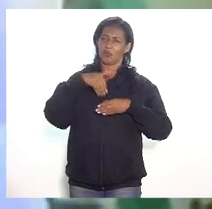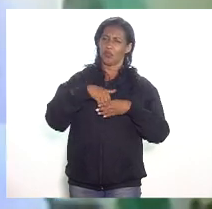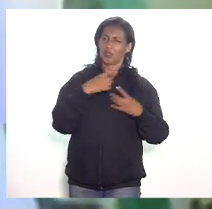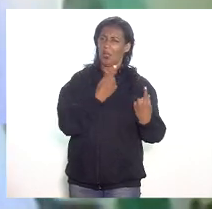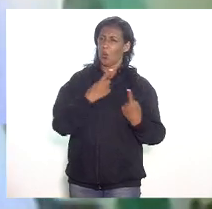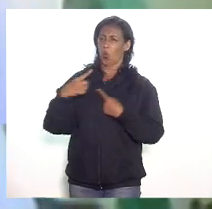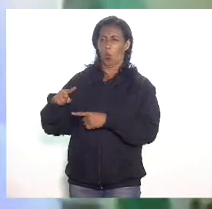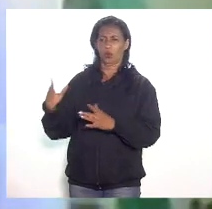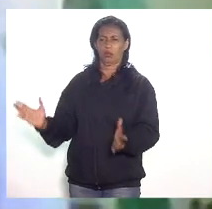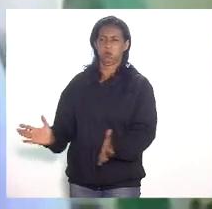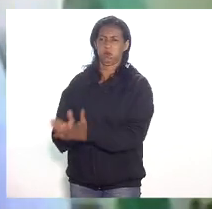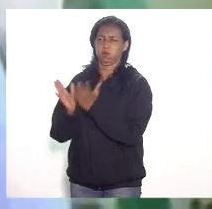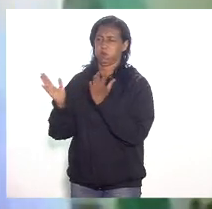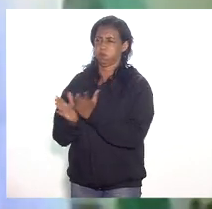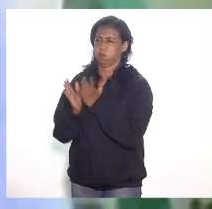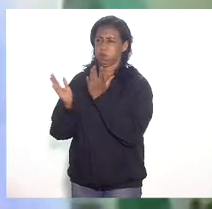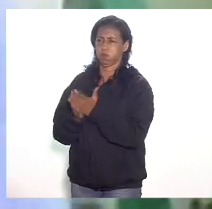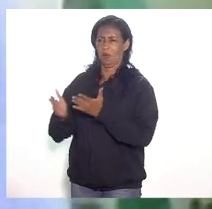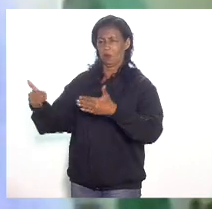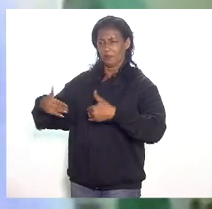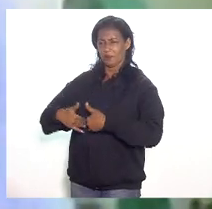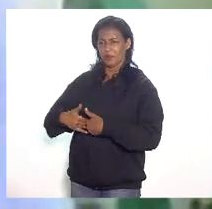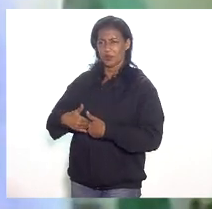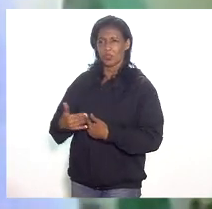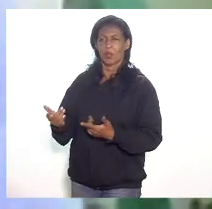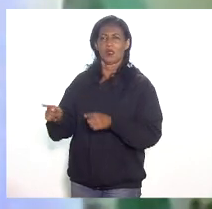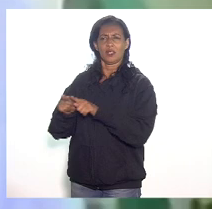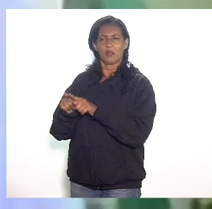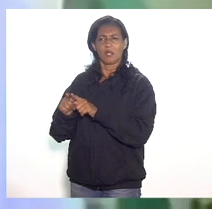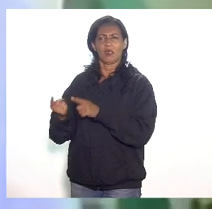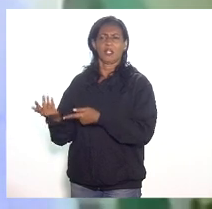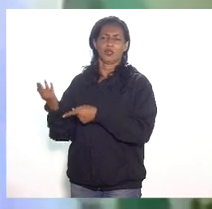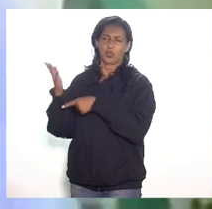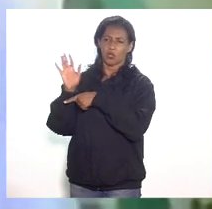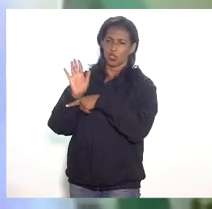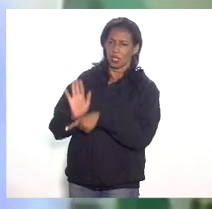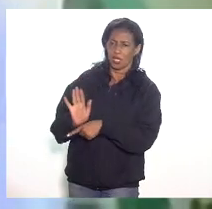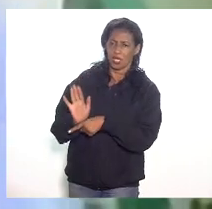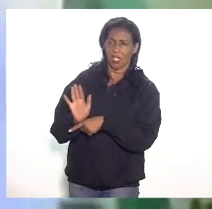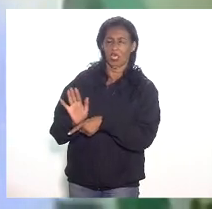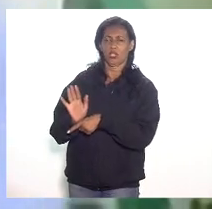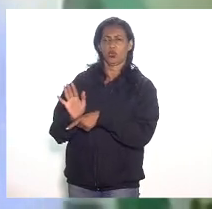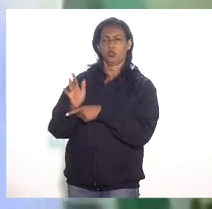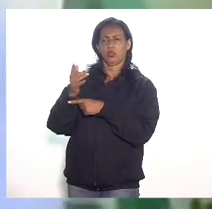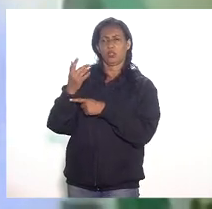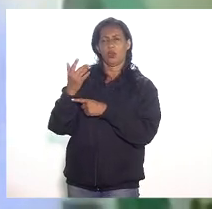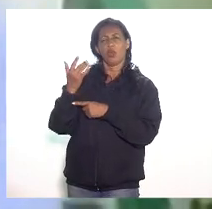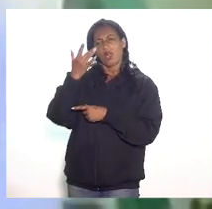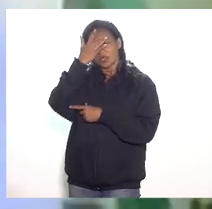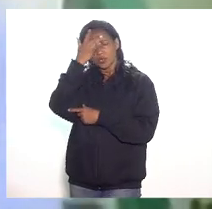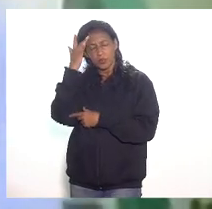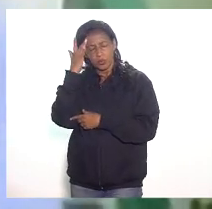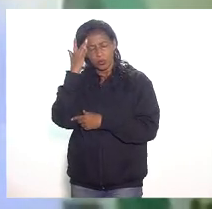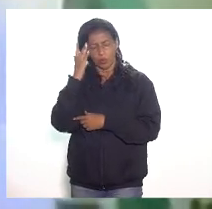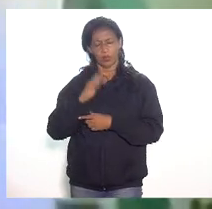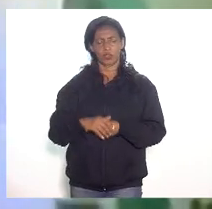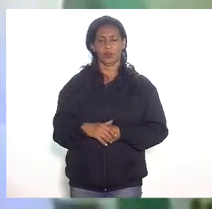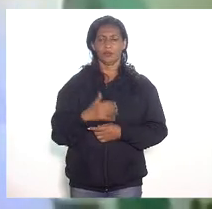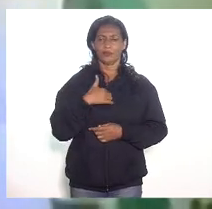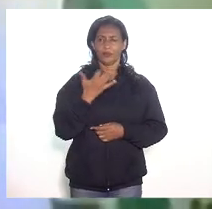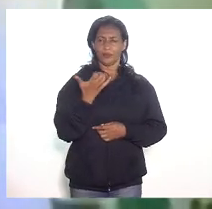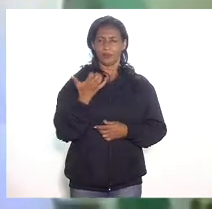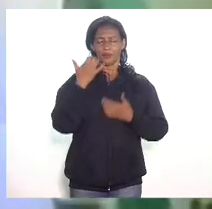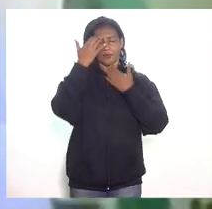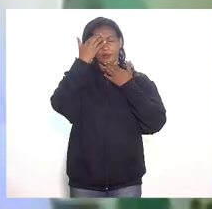favorecido, aqueles que atuam no judiciário em defesa das pessoas. De modo que eu quero agradecer vossa